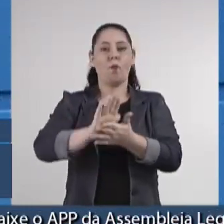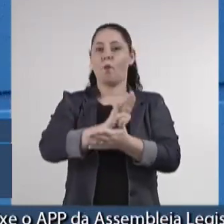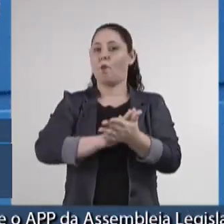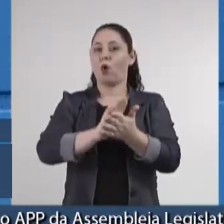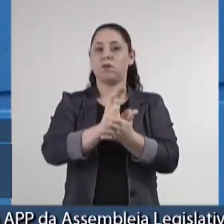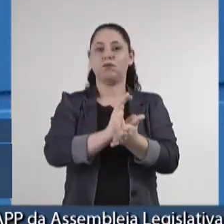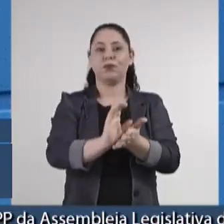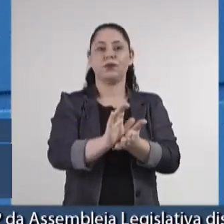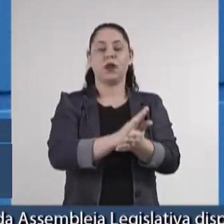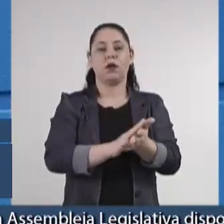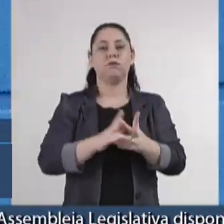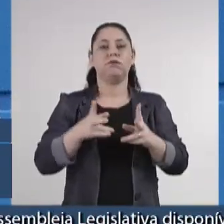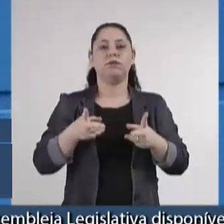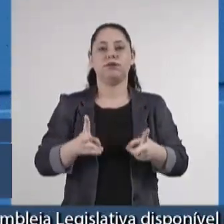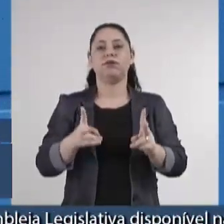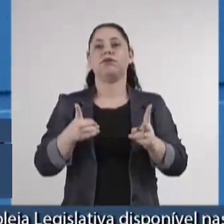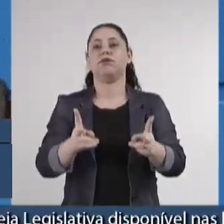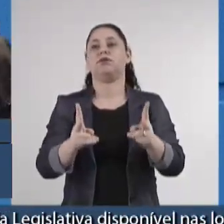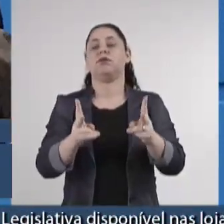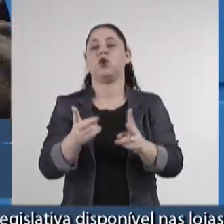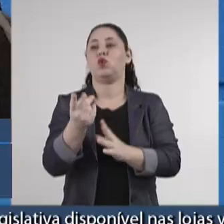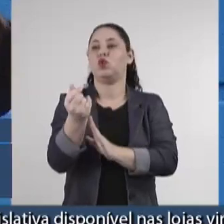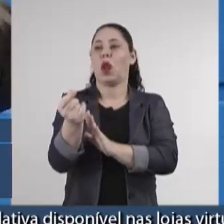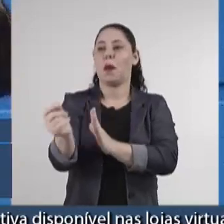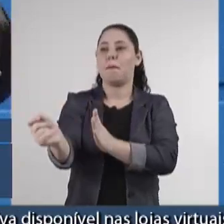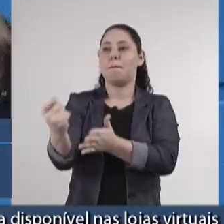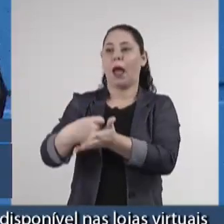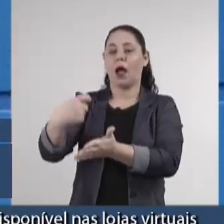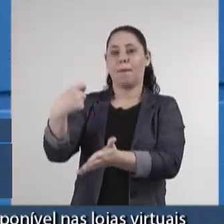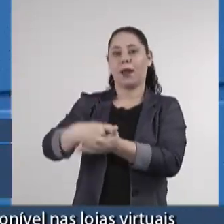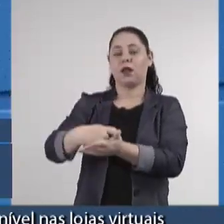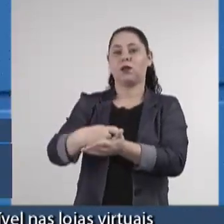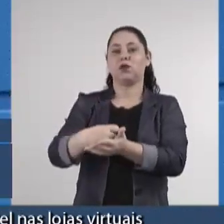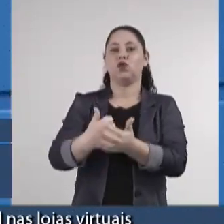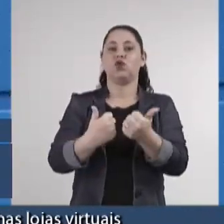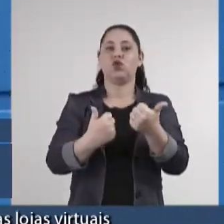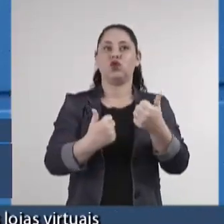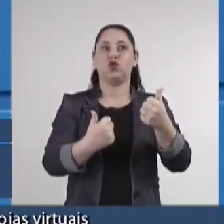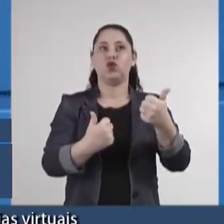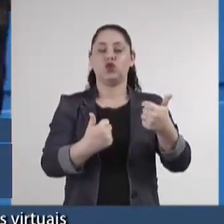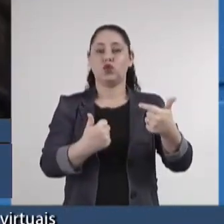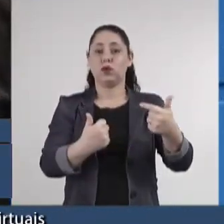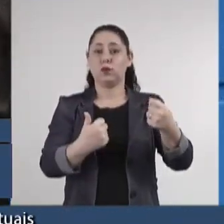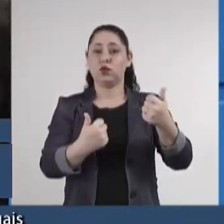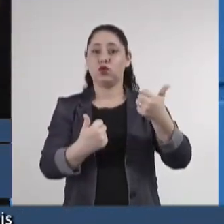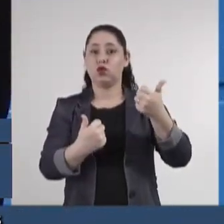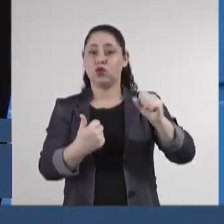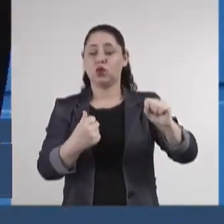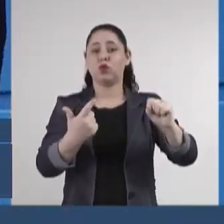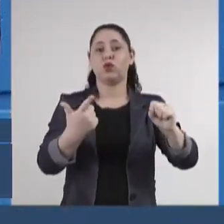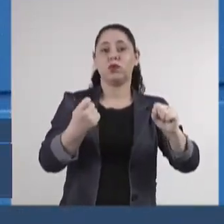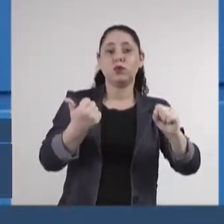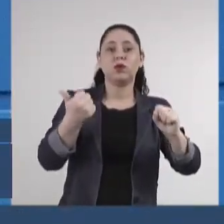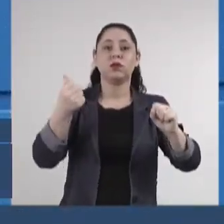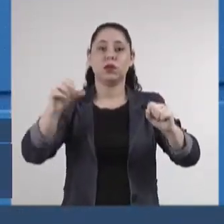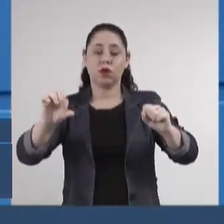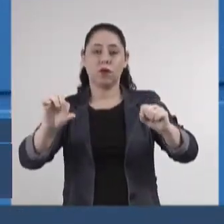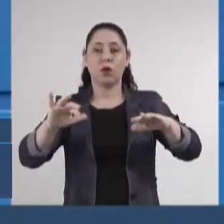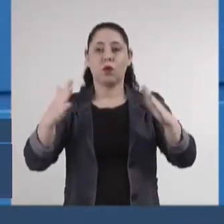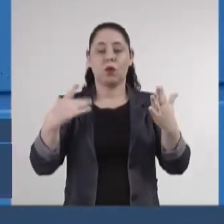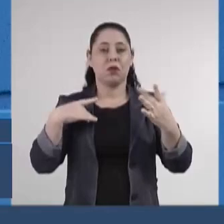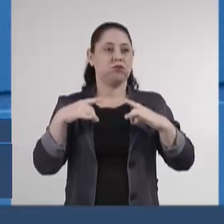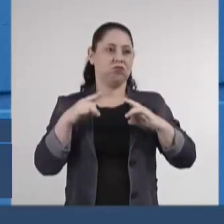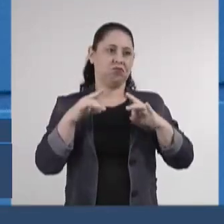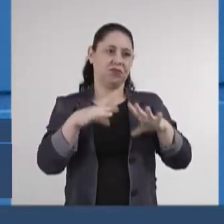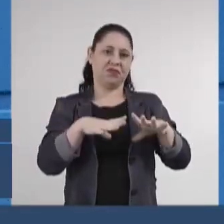de investimento e continuou cobrando pedágio desde 2018, 2019, quando ela manifestou o interesse de entregar a concessão,